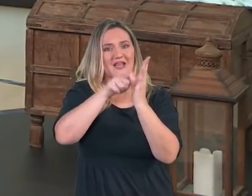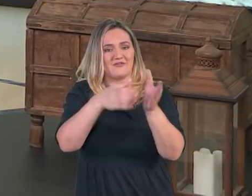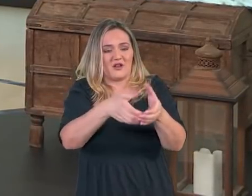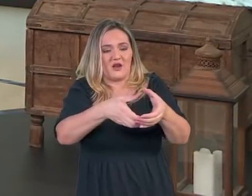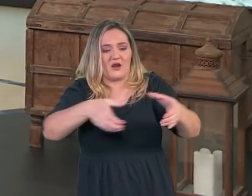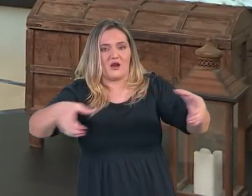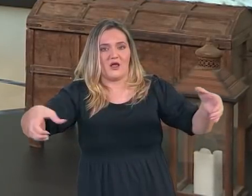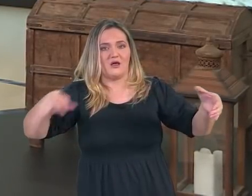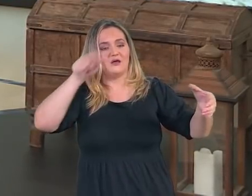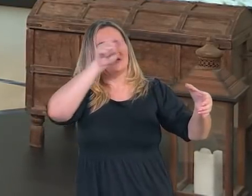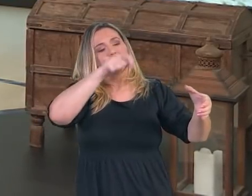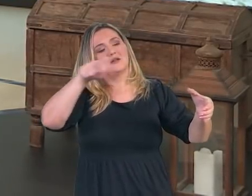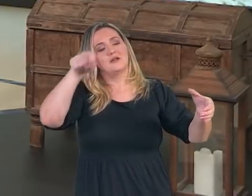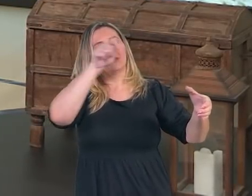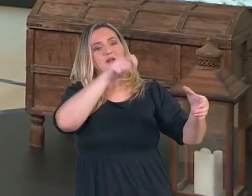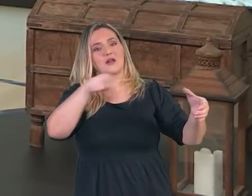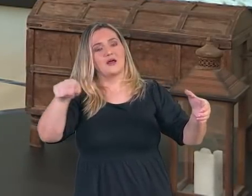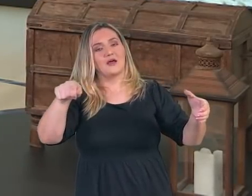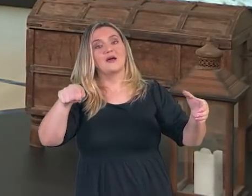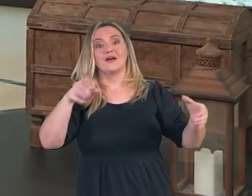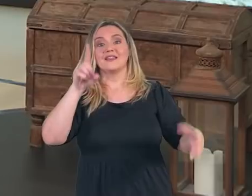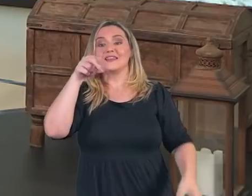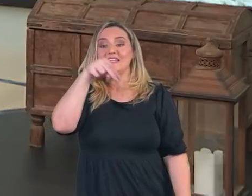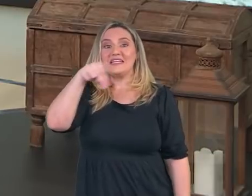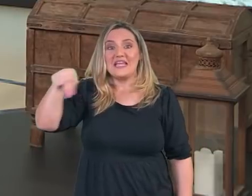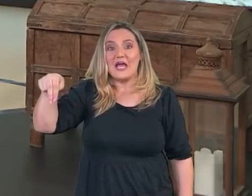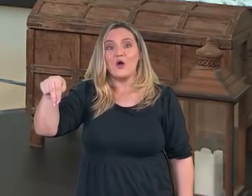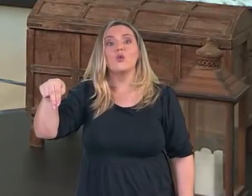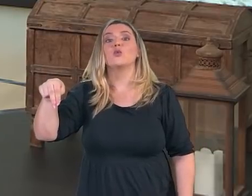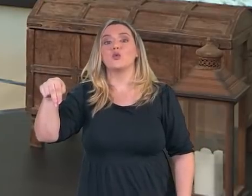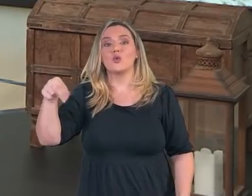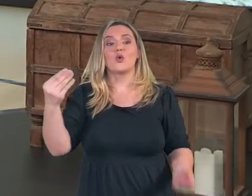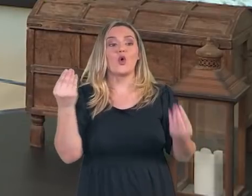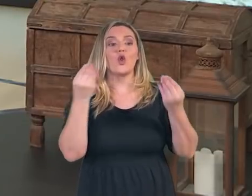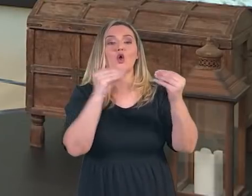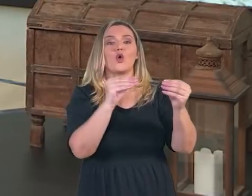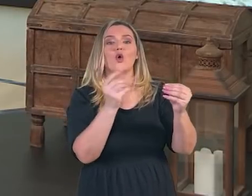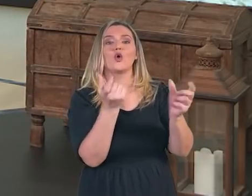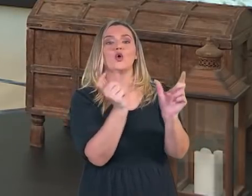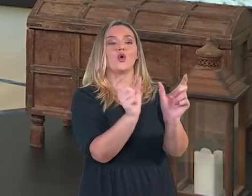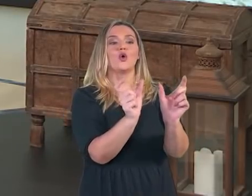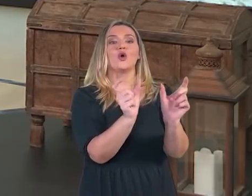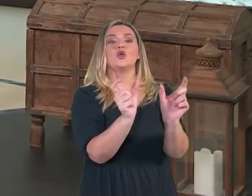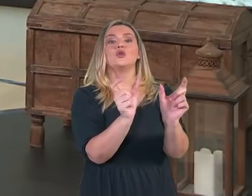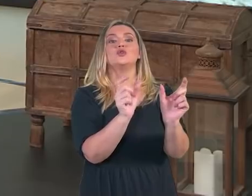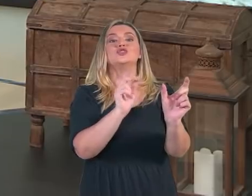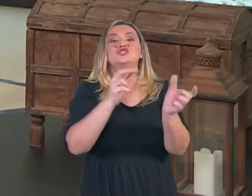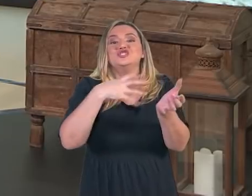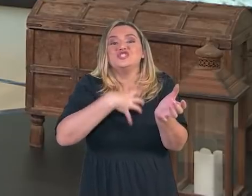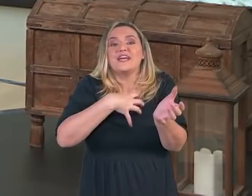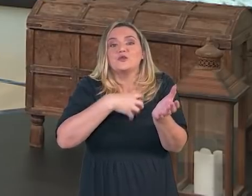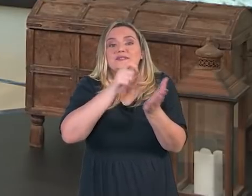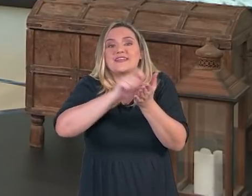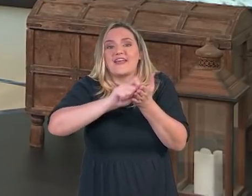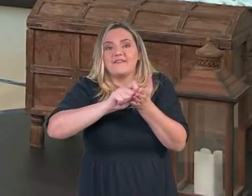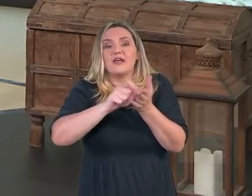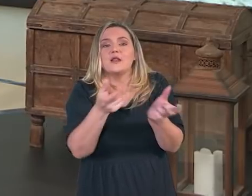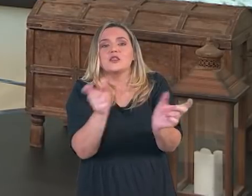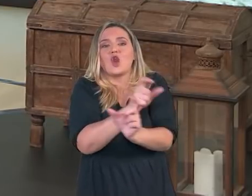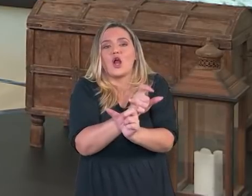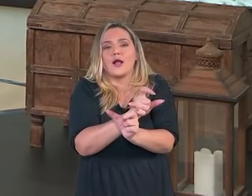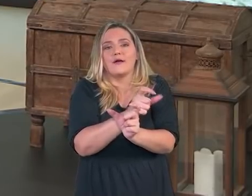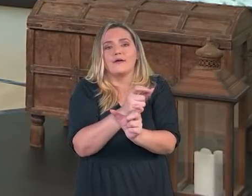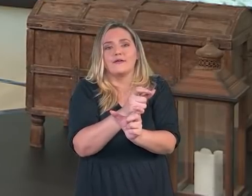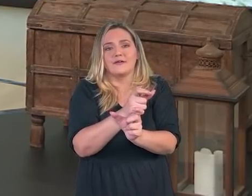nome. Veja, ele de propósito no livro trocou a grafia dos nomes babilônicos. Você não sabia